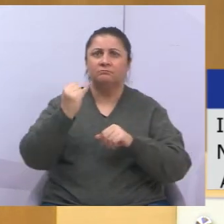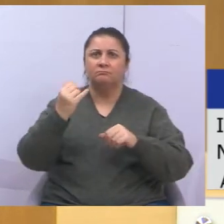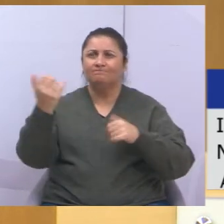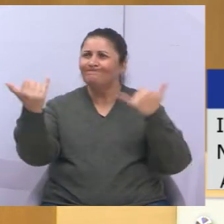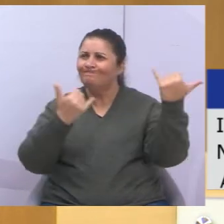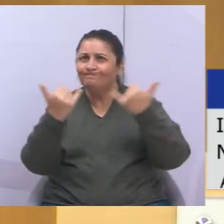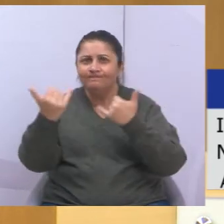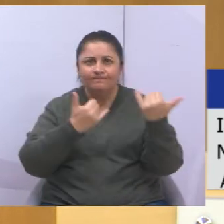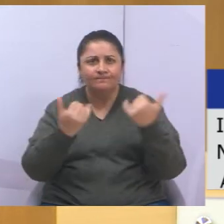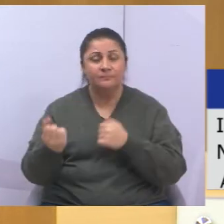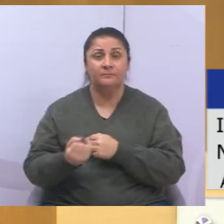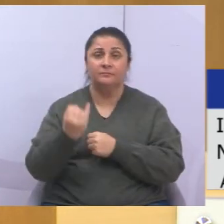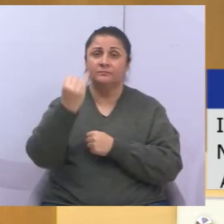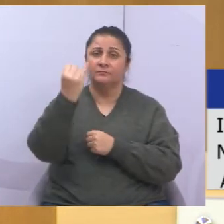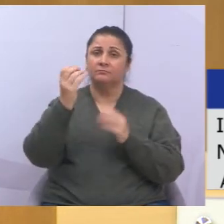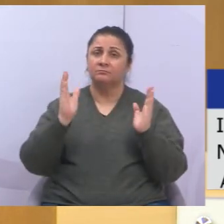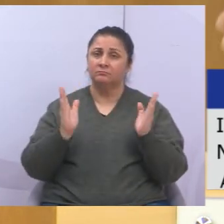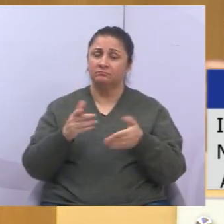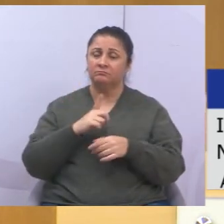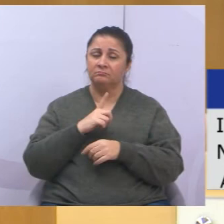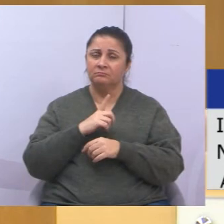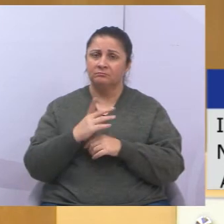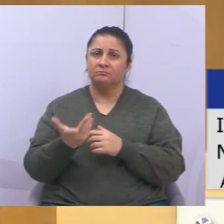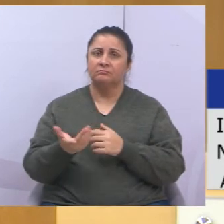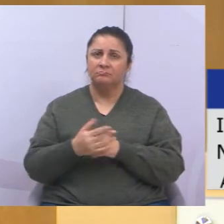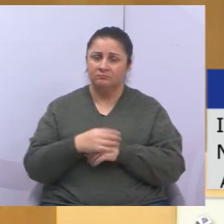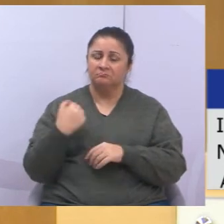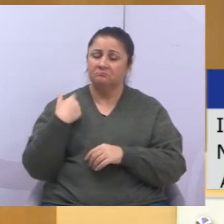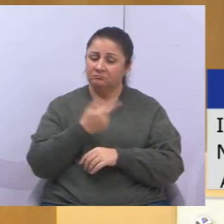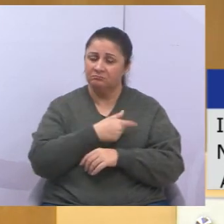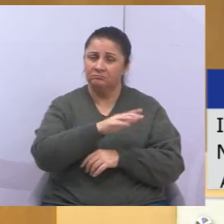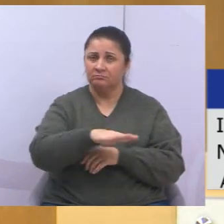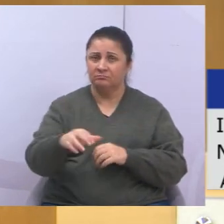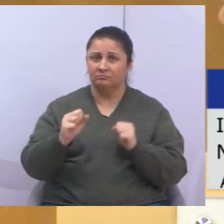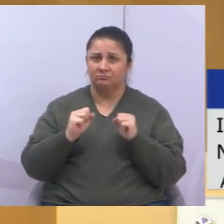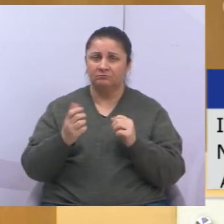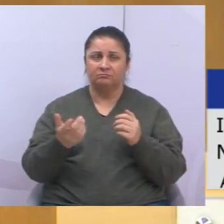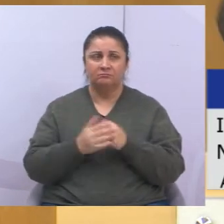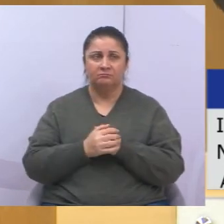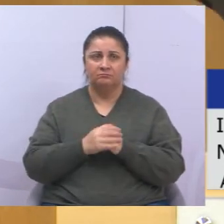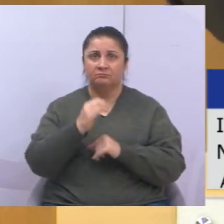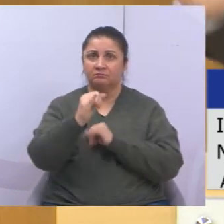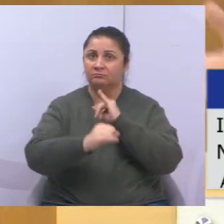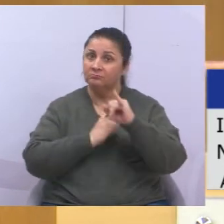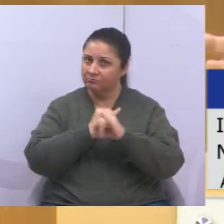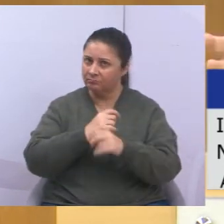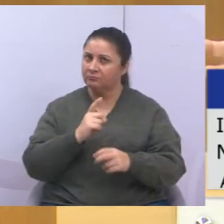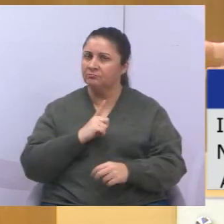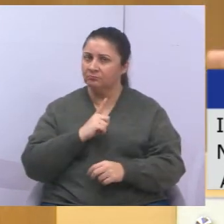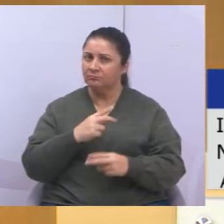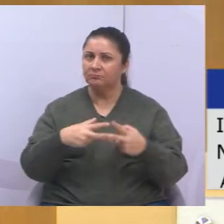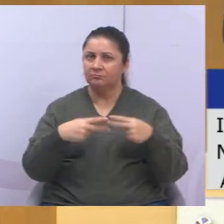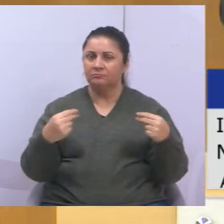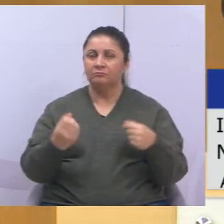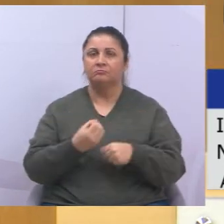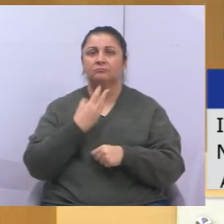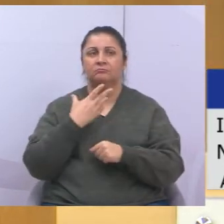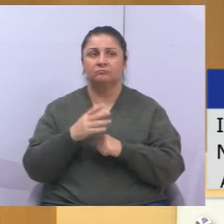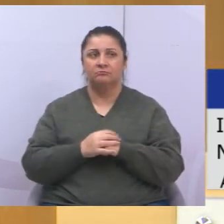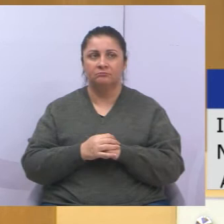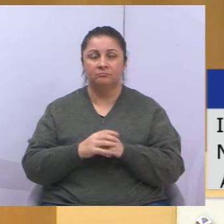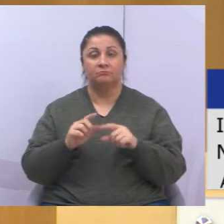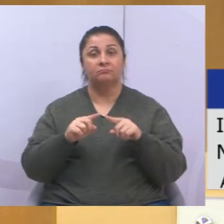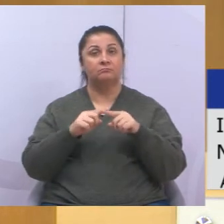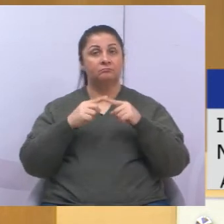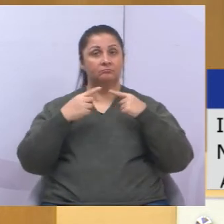informação importante que hoje dispõe as nossas crianças. A internet tem muita coisa boa, mas cabe